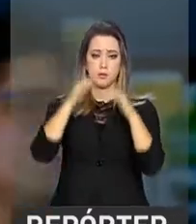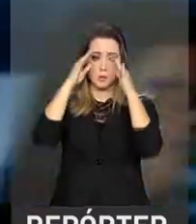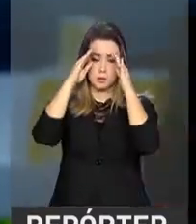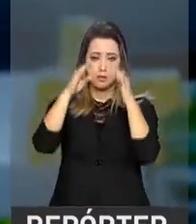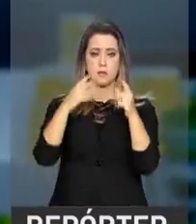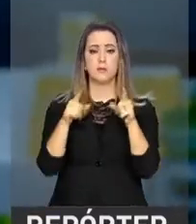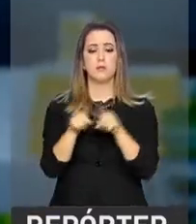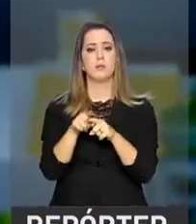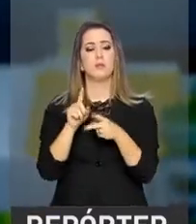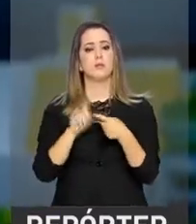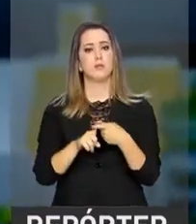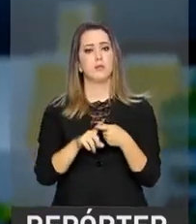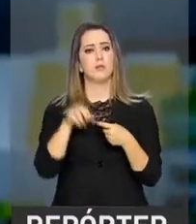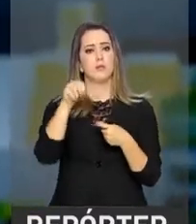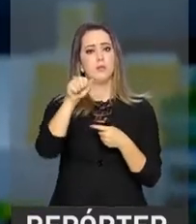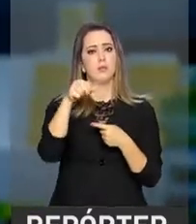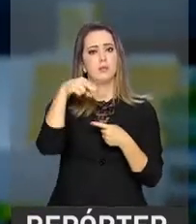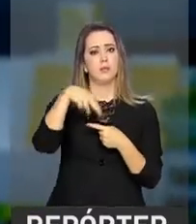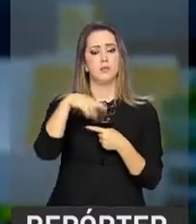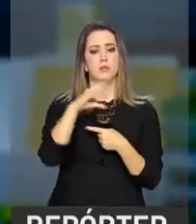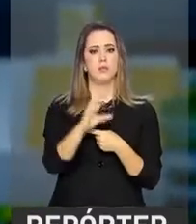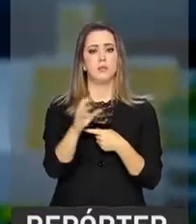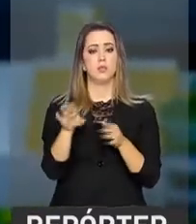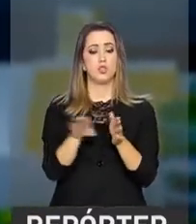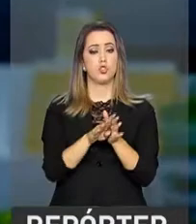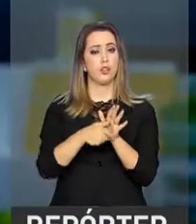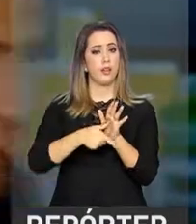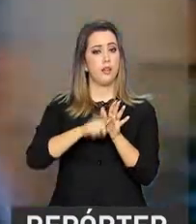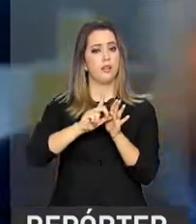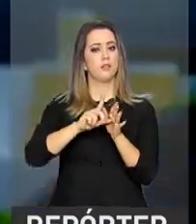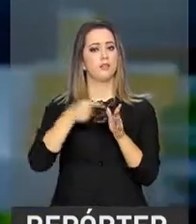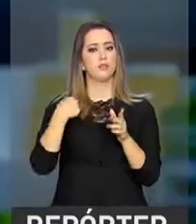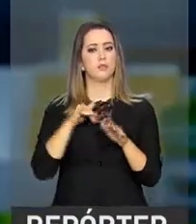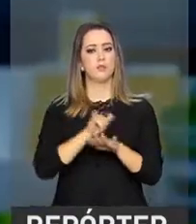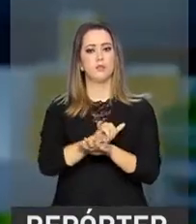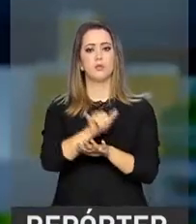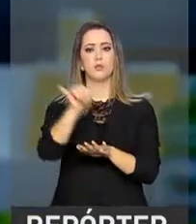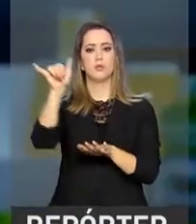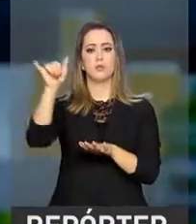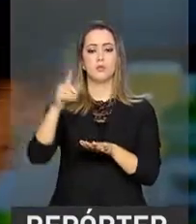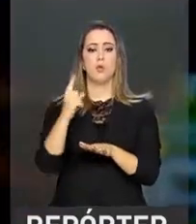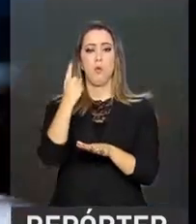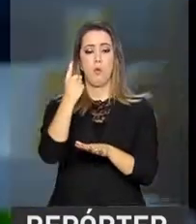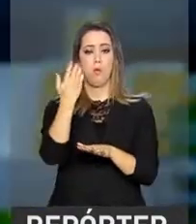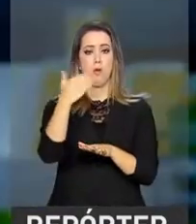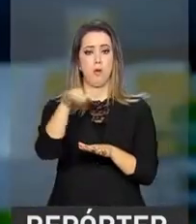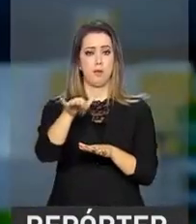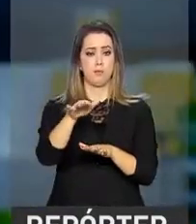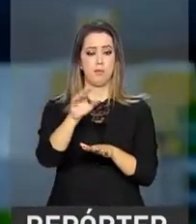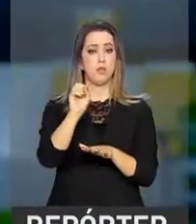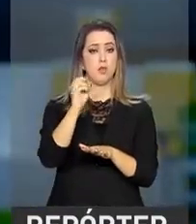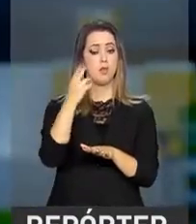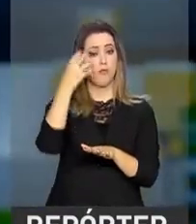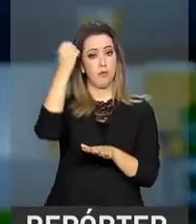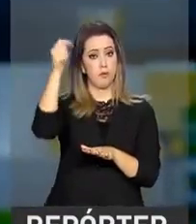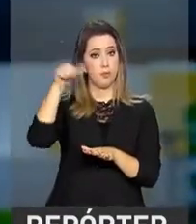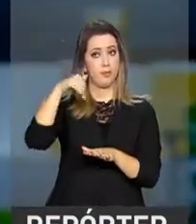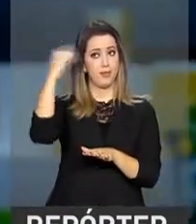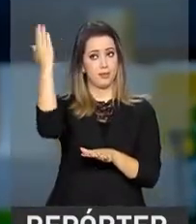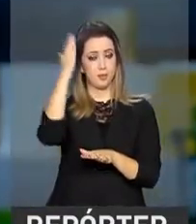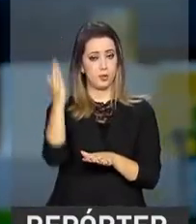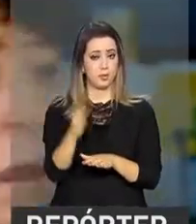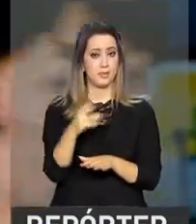do Transportes, no site da ANAC. Chegue com antecedência nos voos domésticos 1h30 e nos voos internacionais por